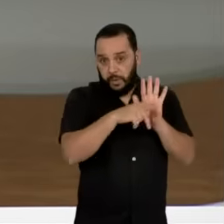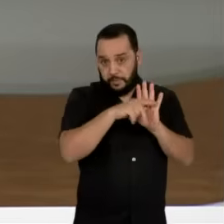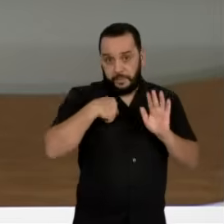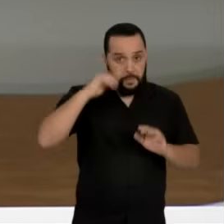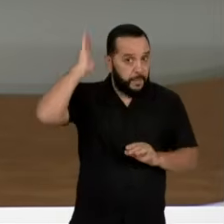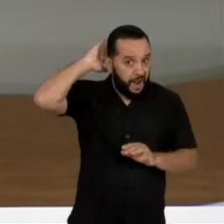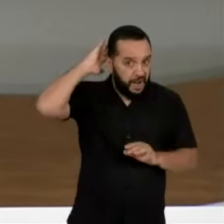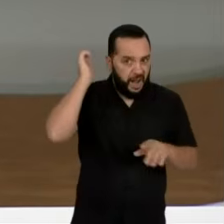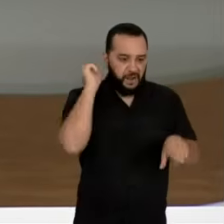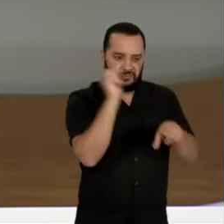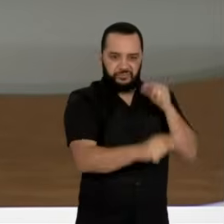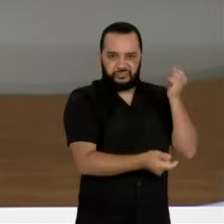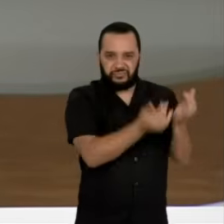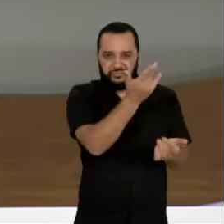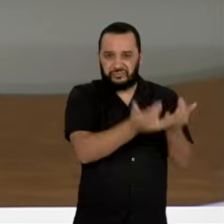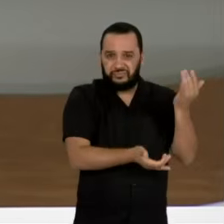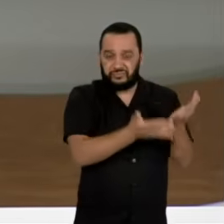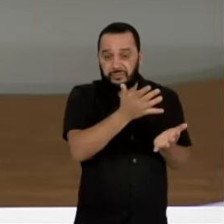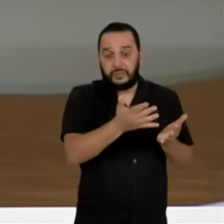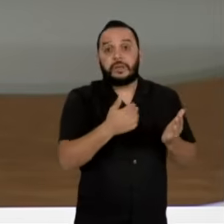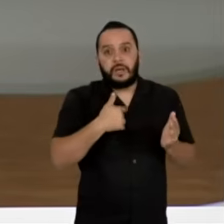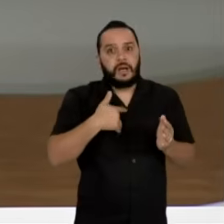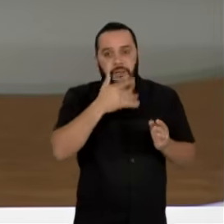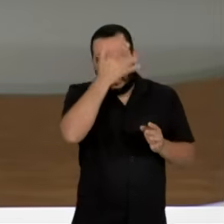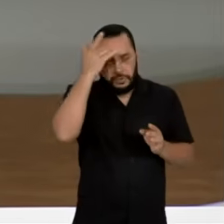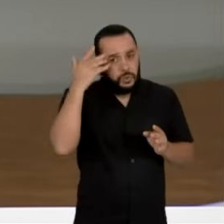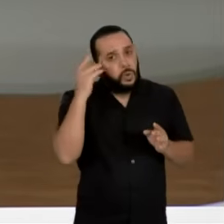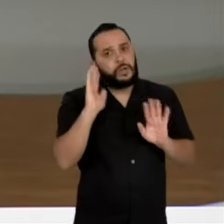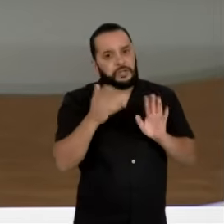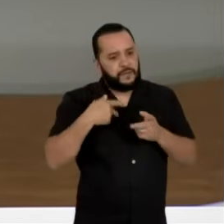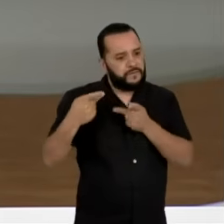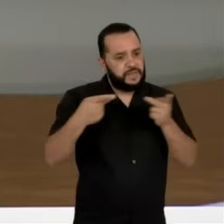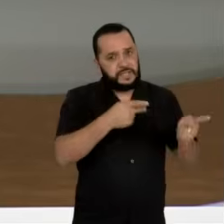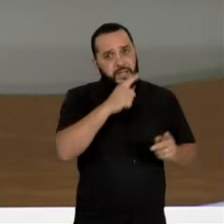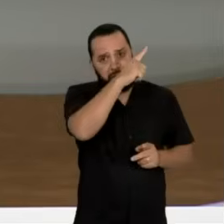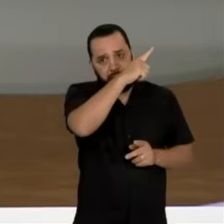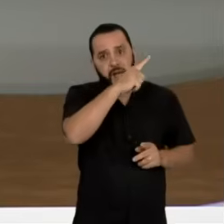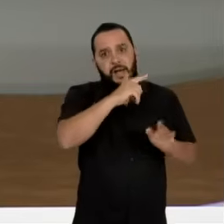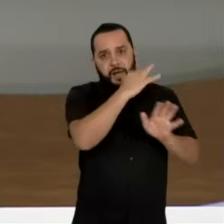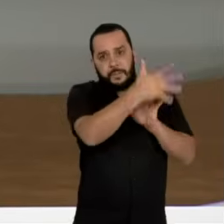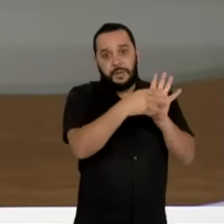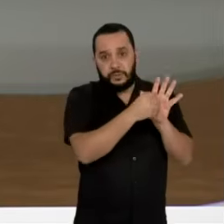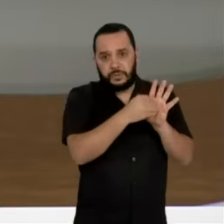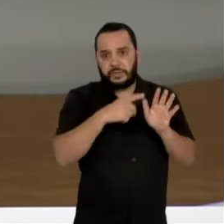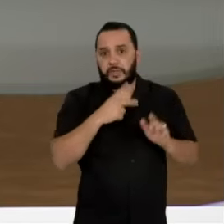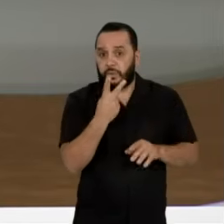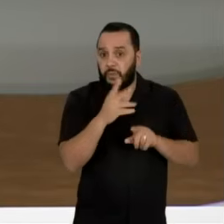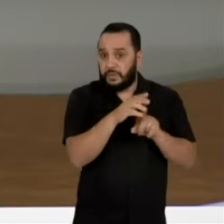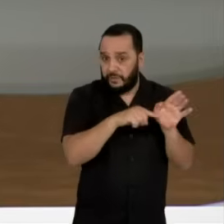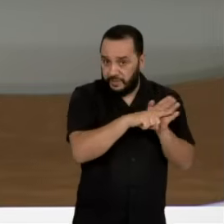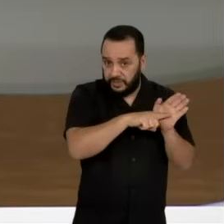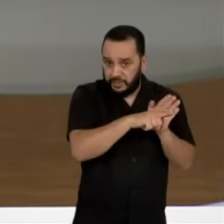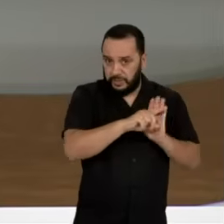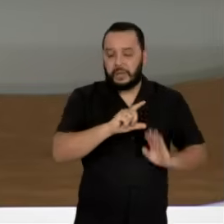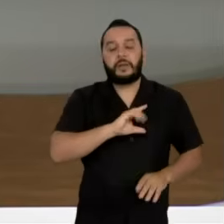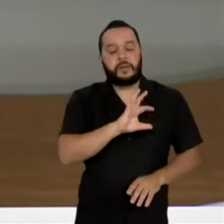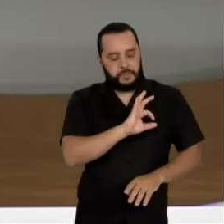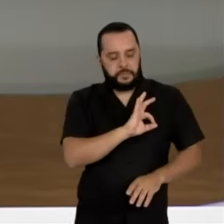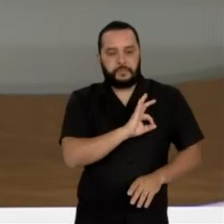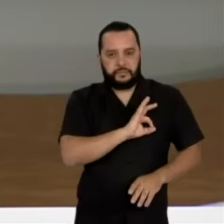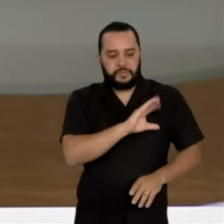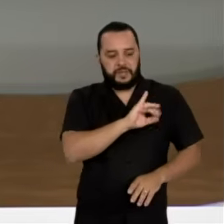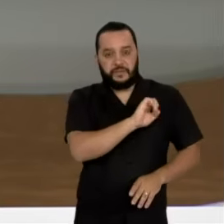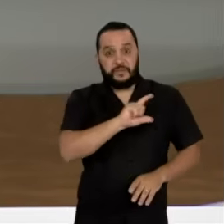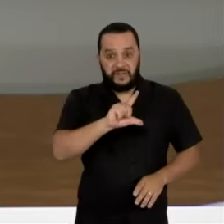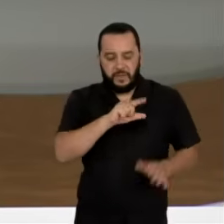Pará, um destino turístico da Amazônia. Há duas investigações sobre o assunto. Uma da Polícia Civil do